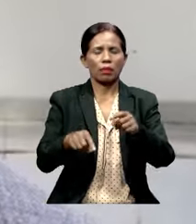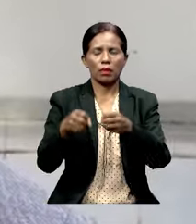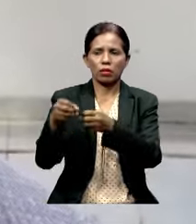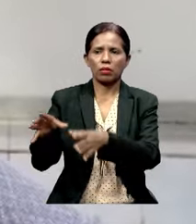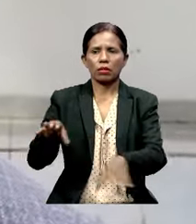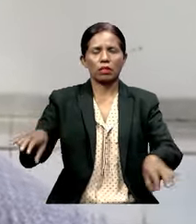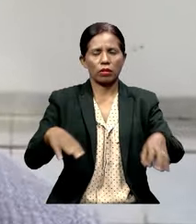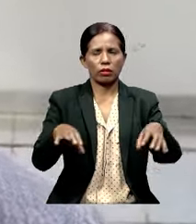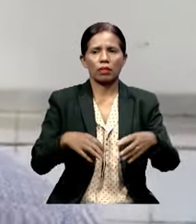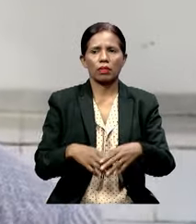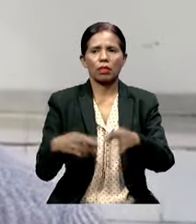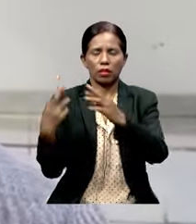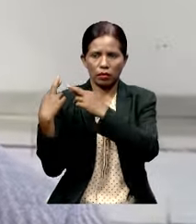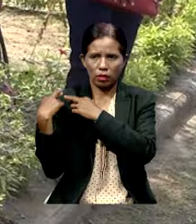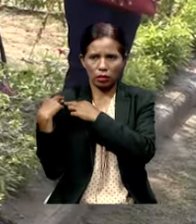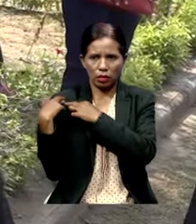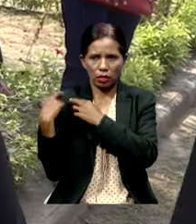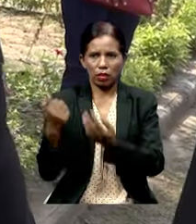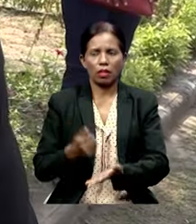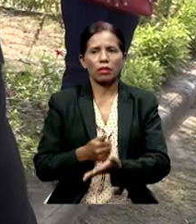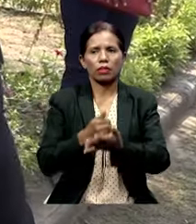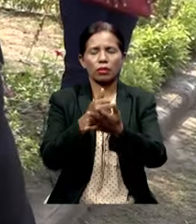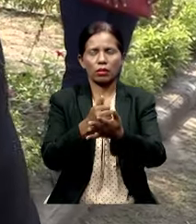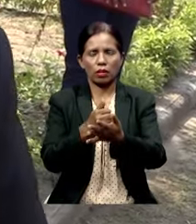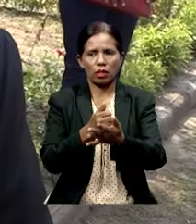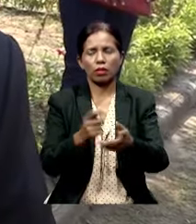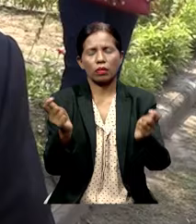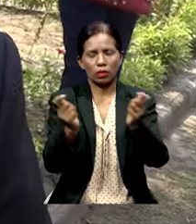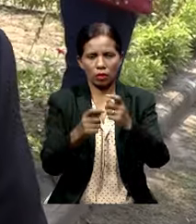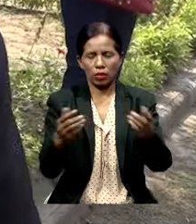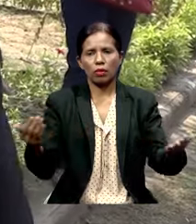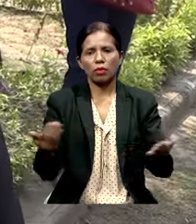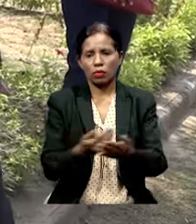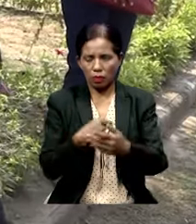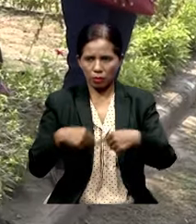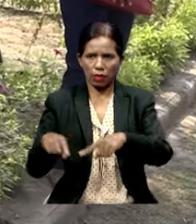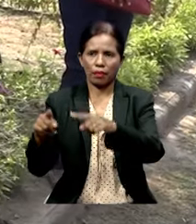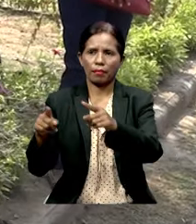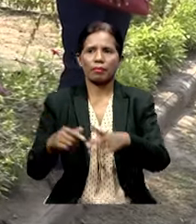serviso. Responsabilidade ne ate ni halo hanover ba ida fom bane.